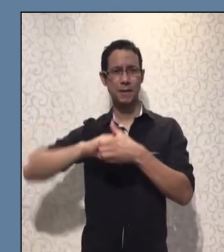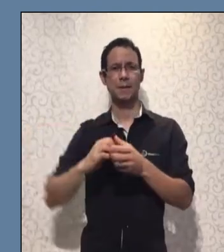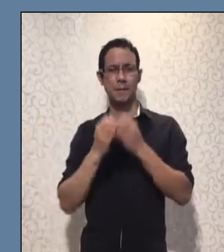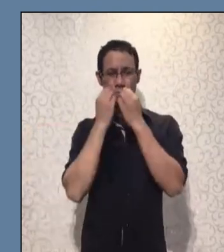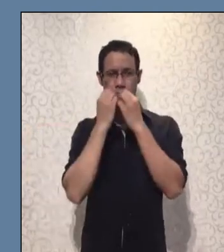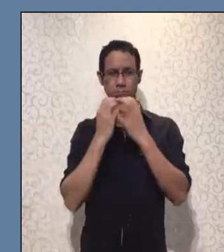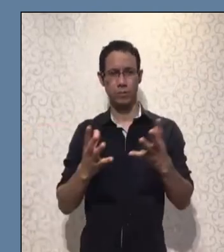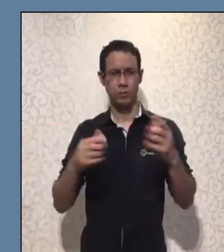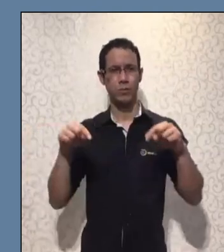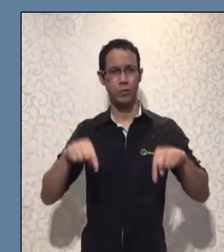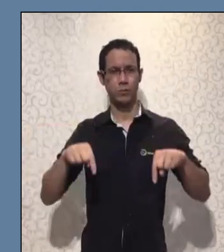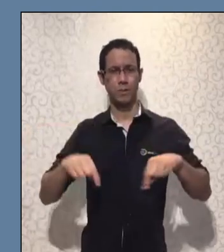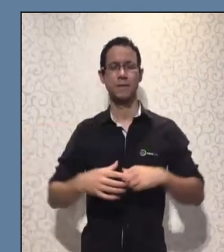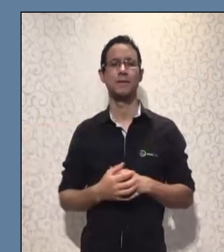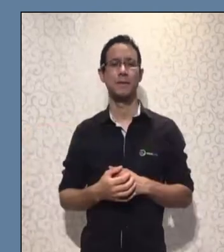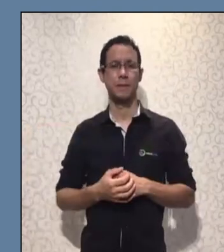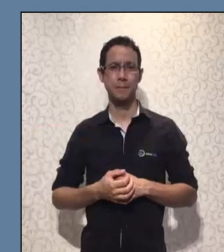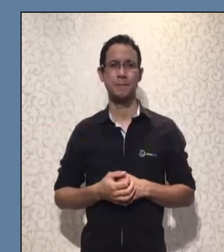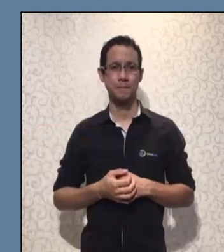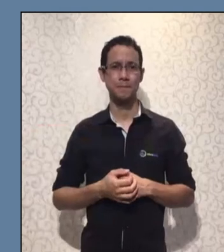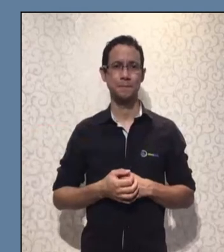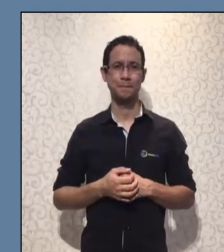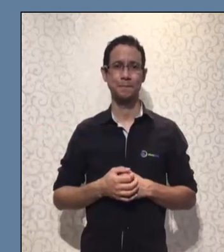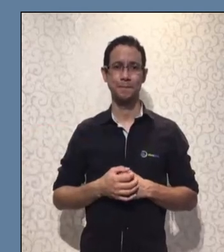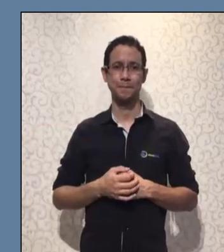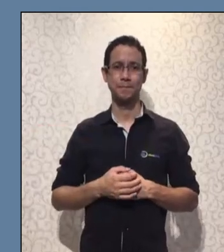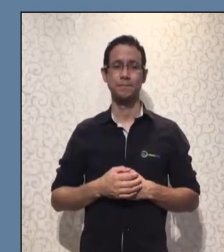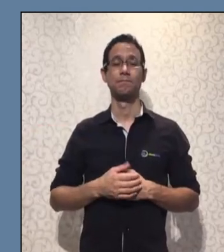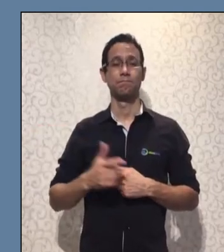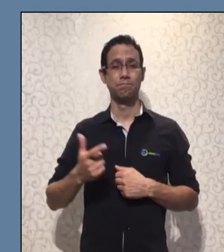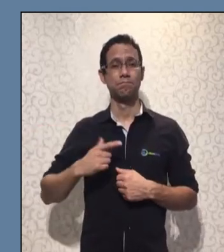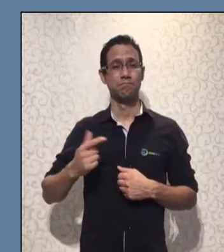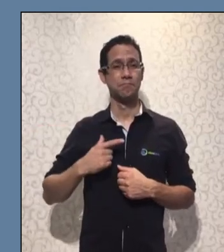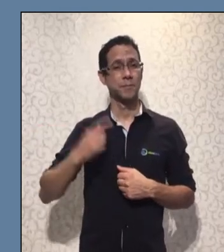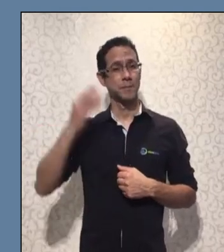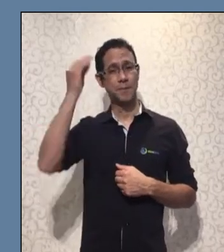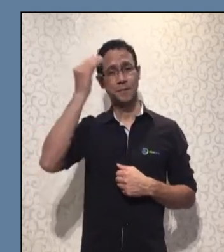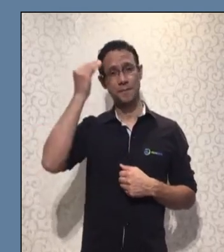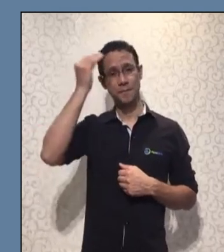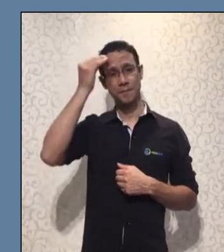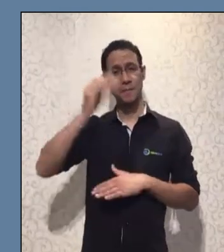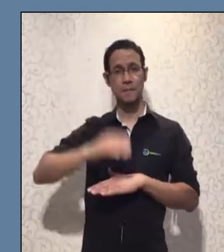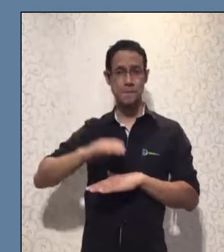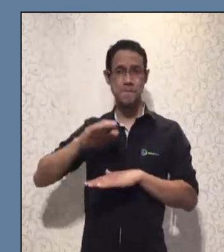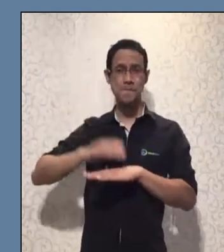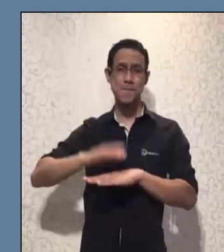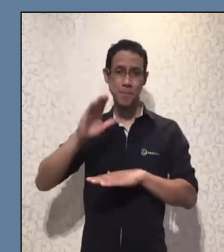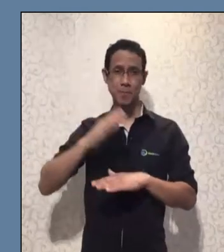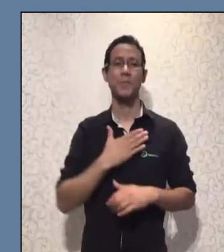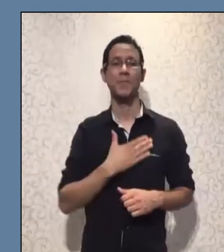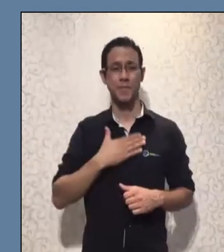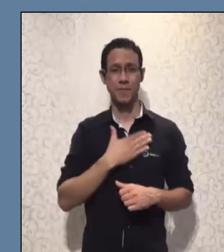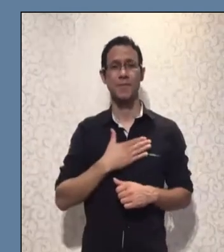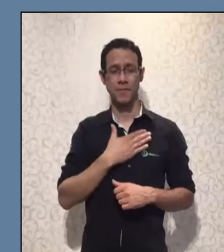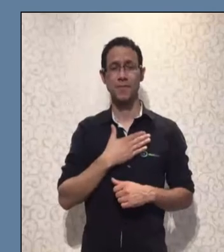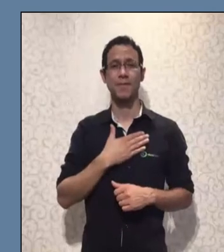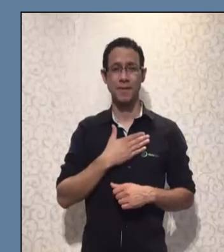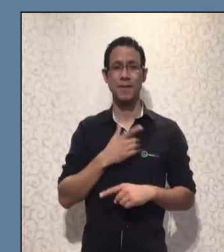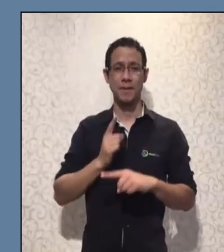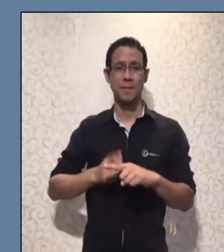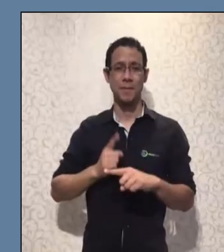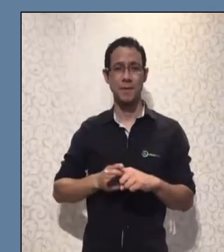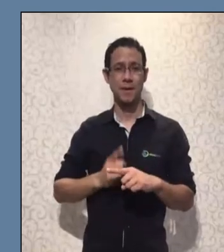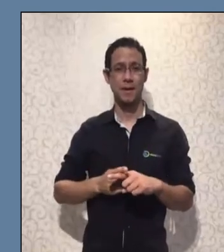e eu acho que tem sido uma das experiências mais impressionantes mesmo, porque nós estamos aí vivenciando